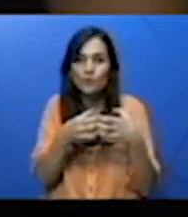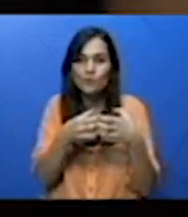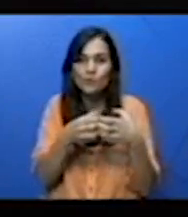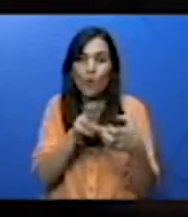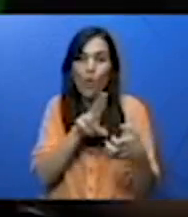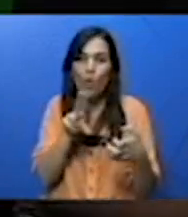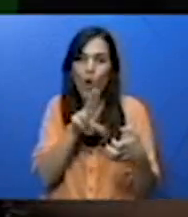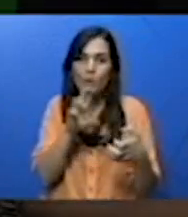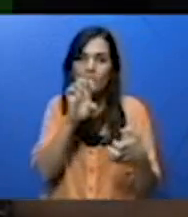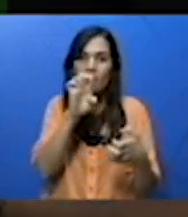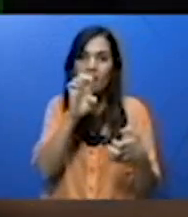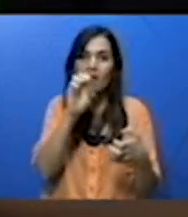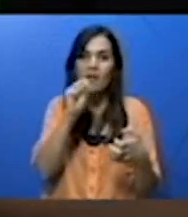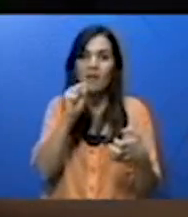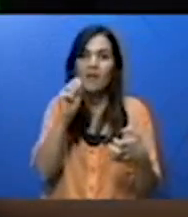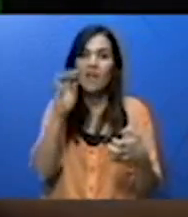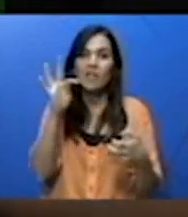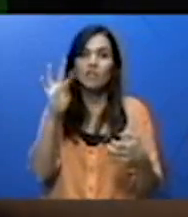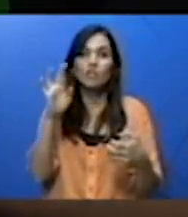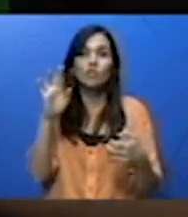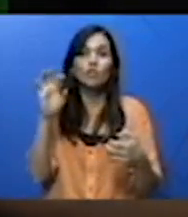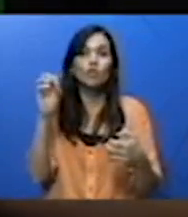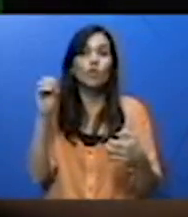estrofe. Muito bem.